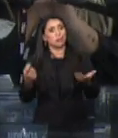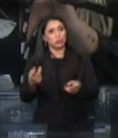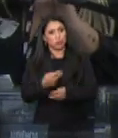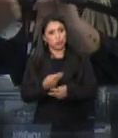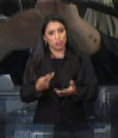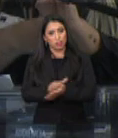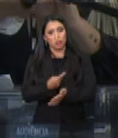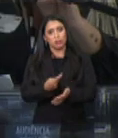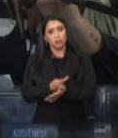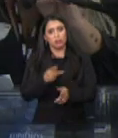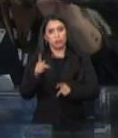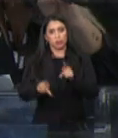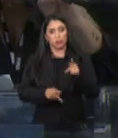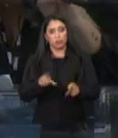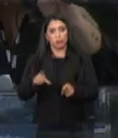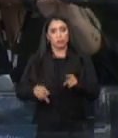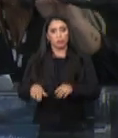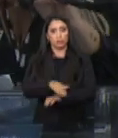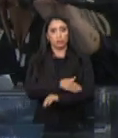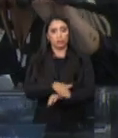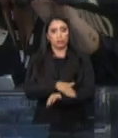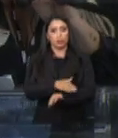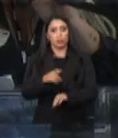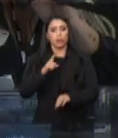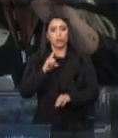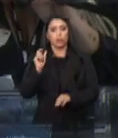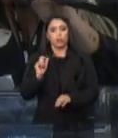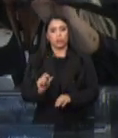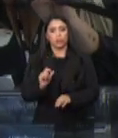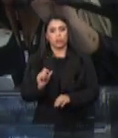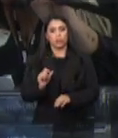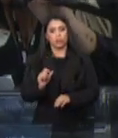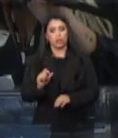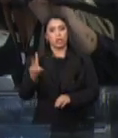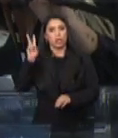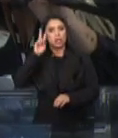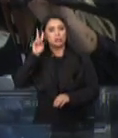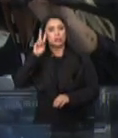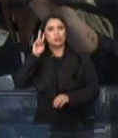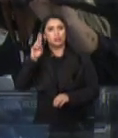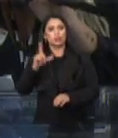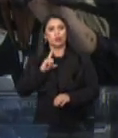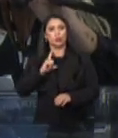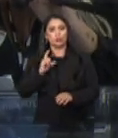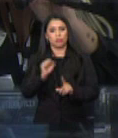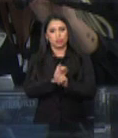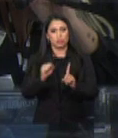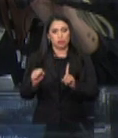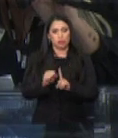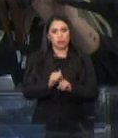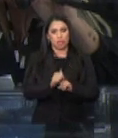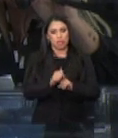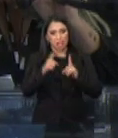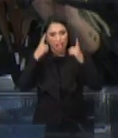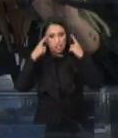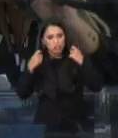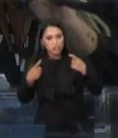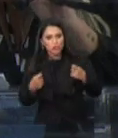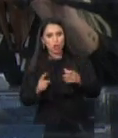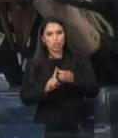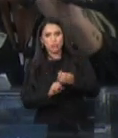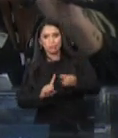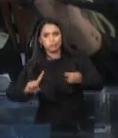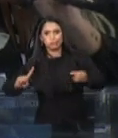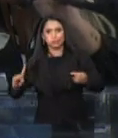em situação de rua trata-se de uma trajetória Histórica de exclusão social e violências apontando